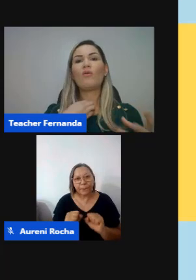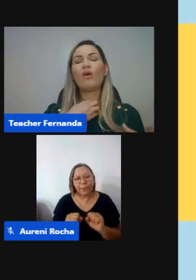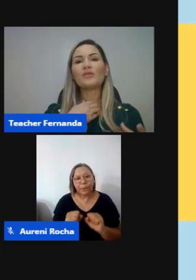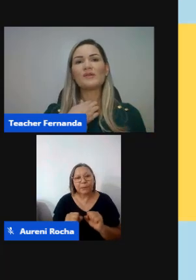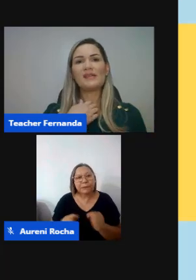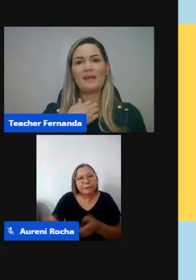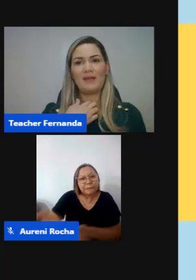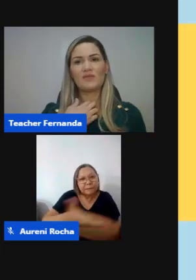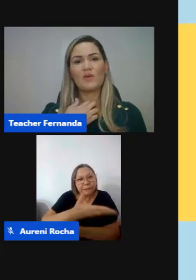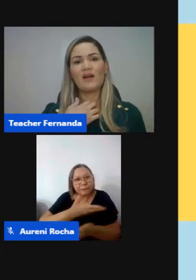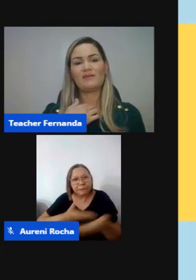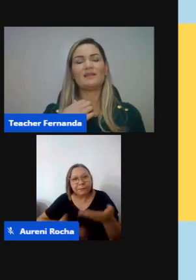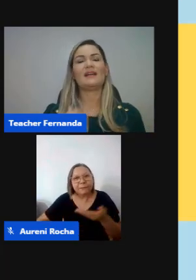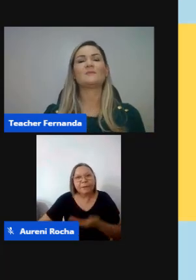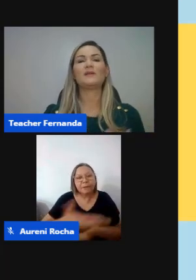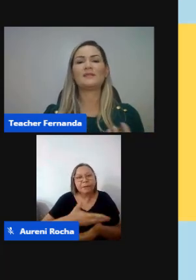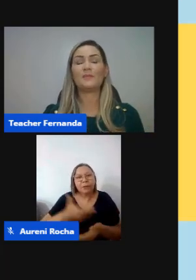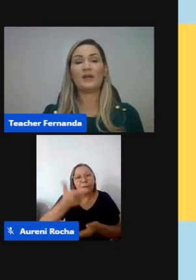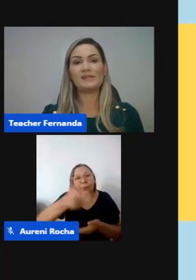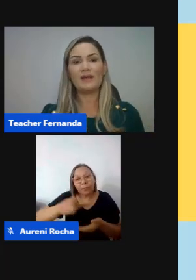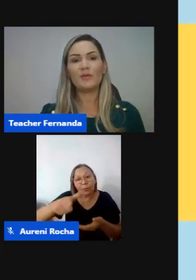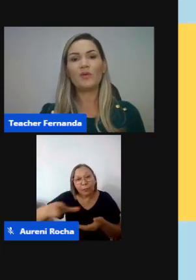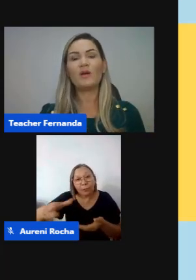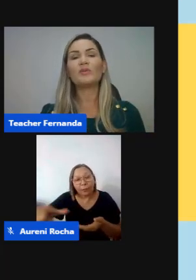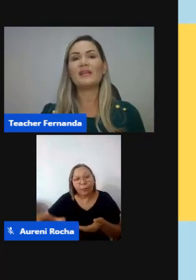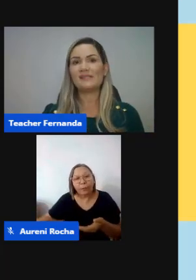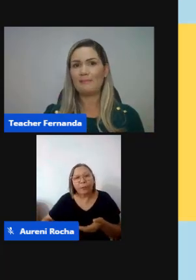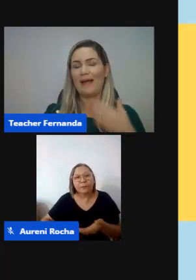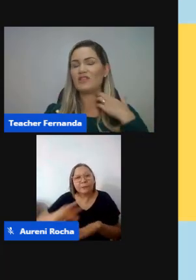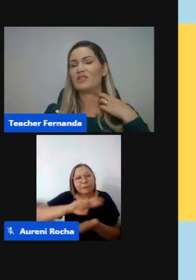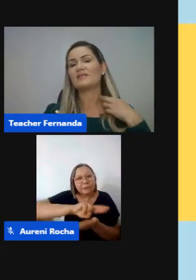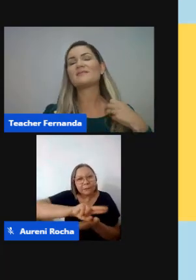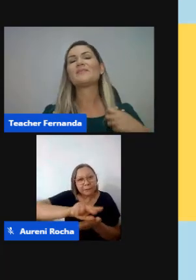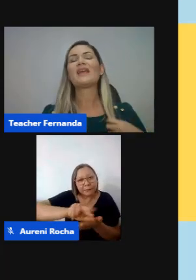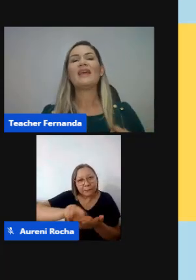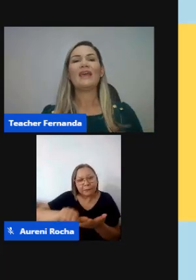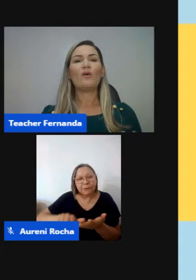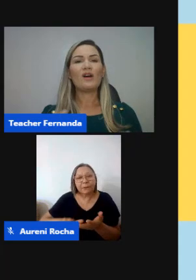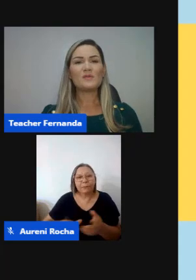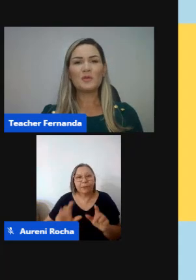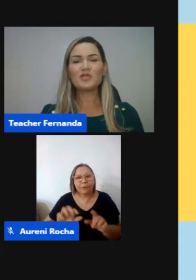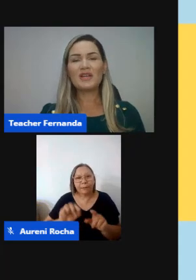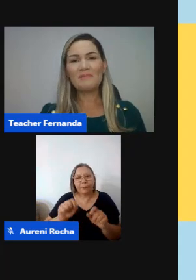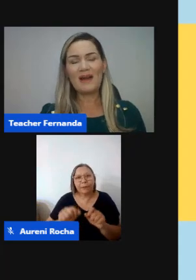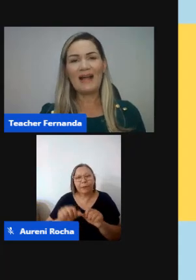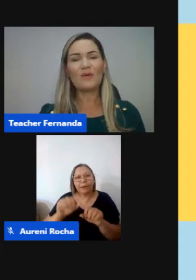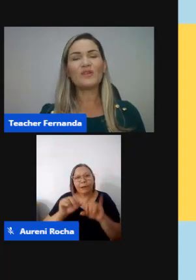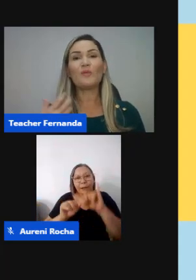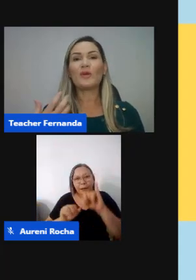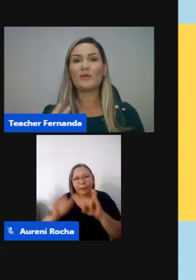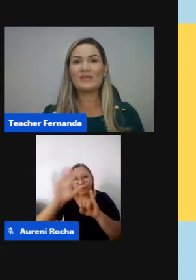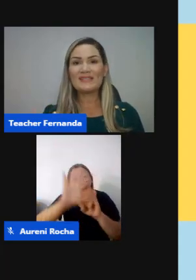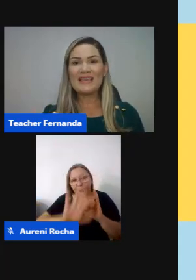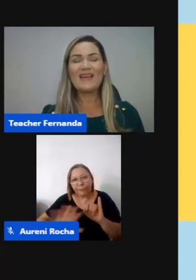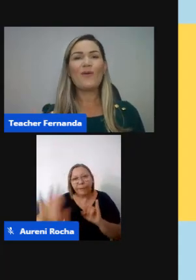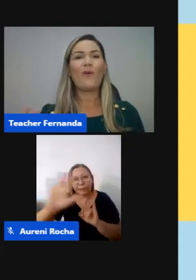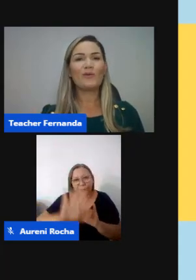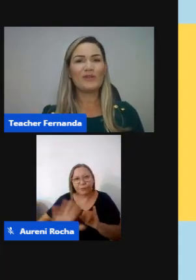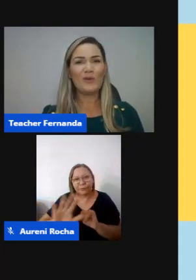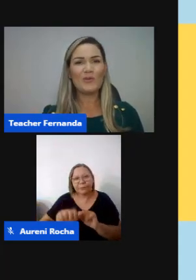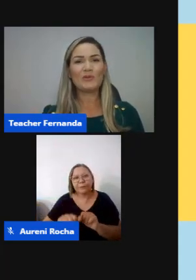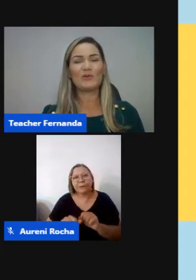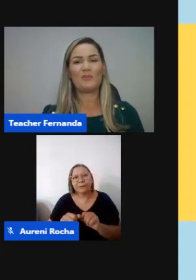interação com outros elementos que o Canva traz. Por exemplo, no campo das imagens. Eu gosto muito de lembrar quando eu